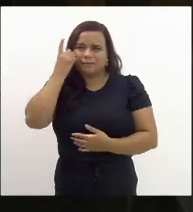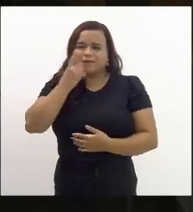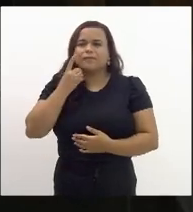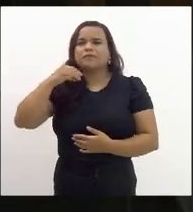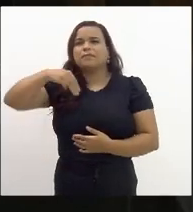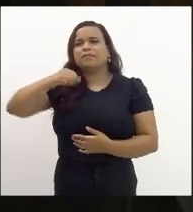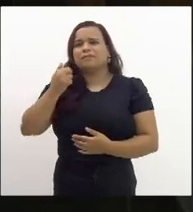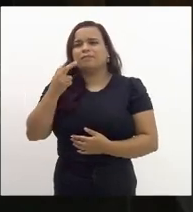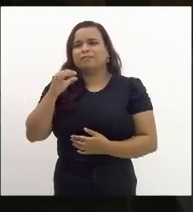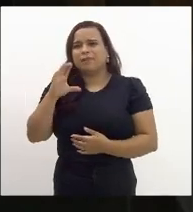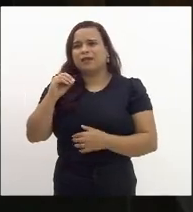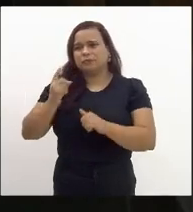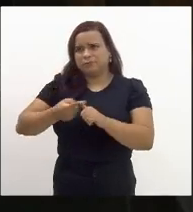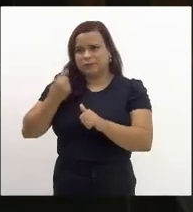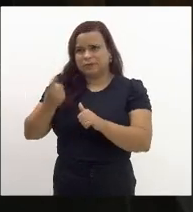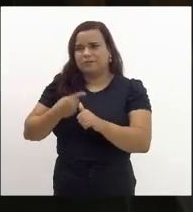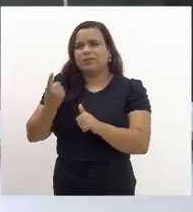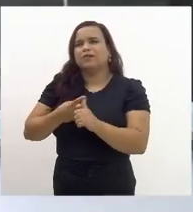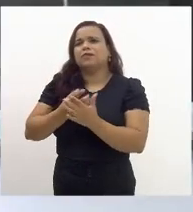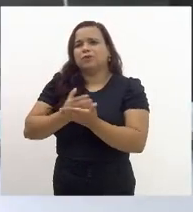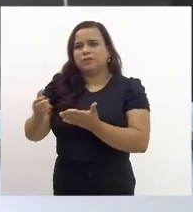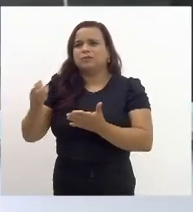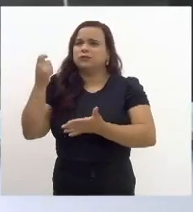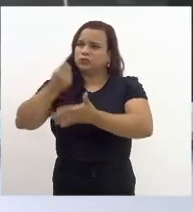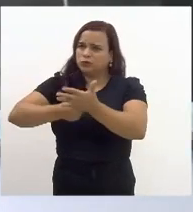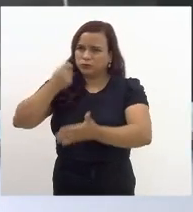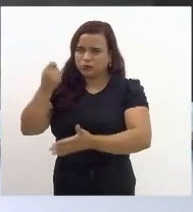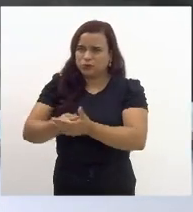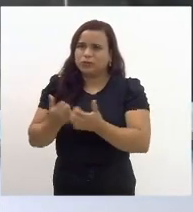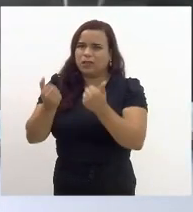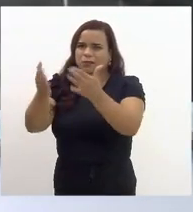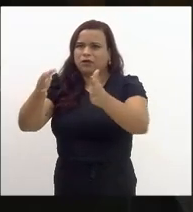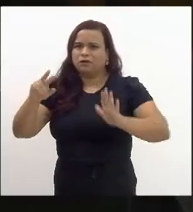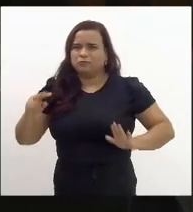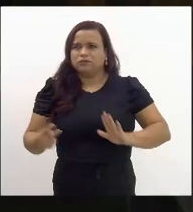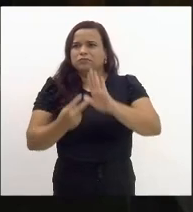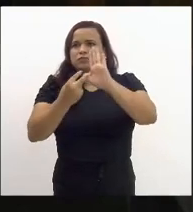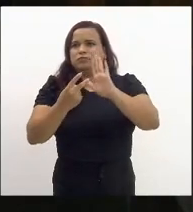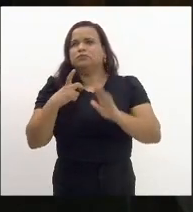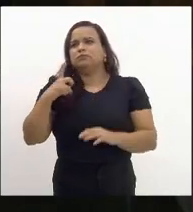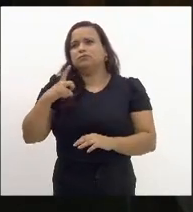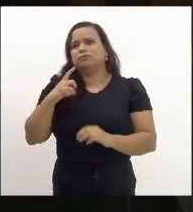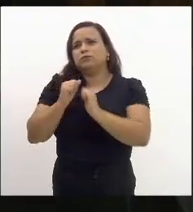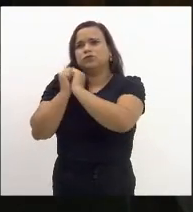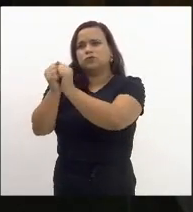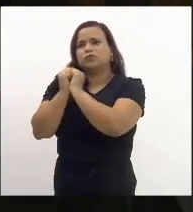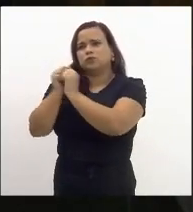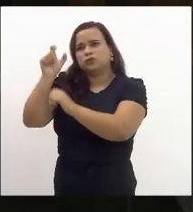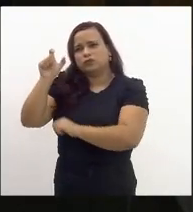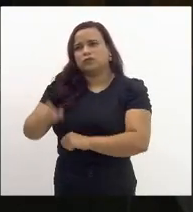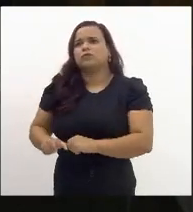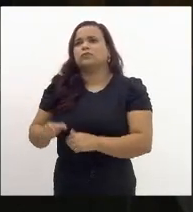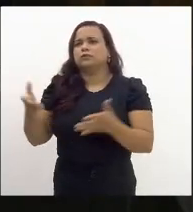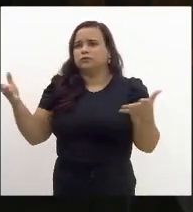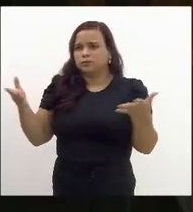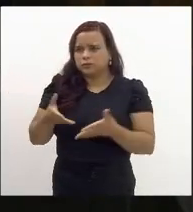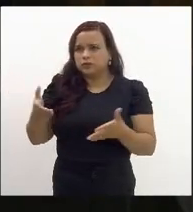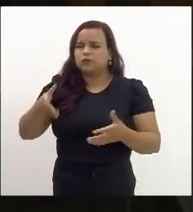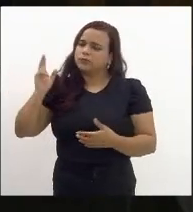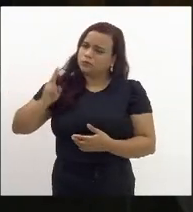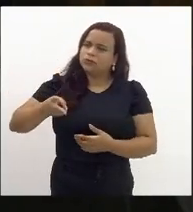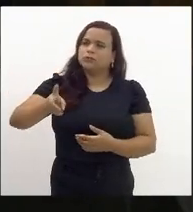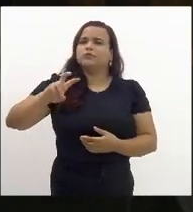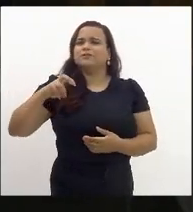foi o precursor dessa batalha, aqui meu reconhecimento, e todos os momentos que tive ao lado dele, estarei hoje, estarei